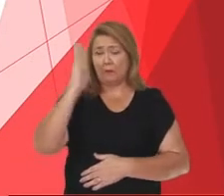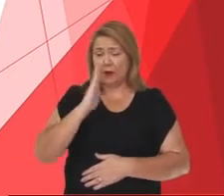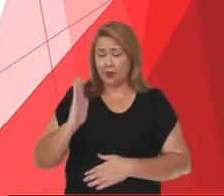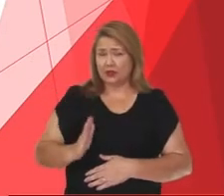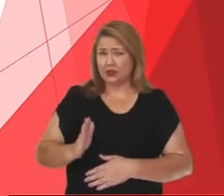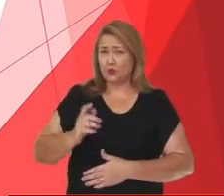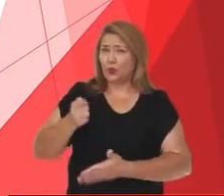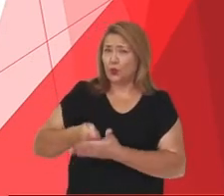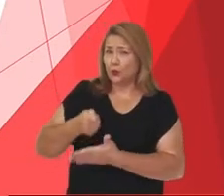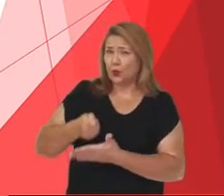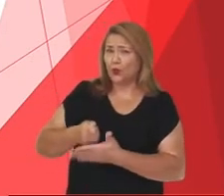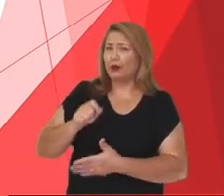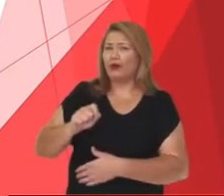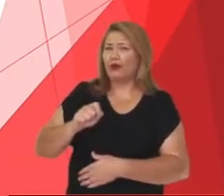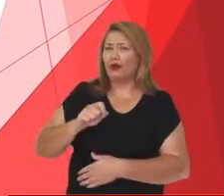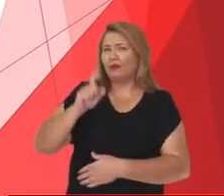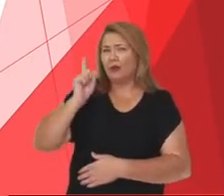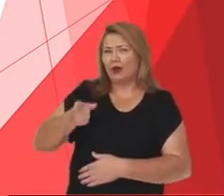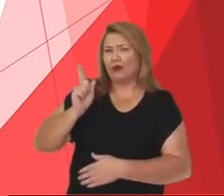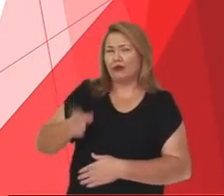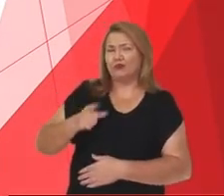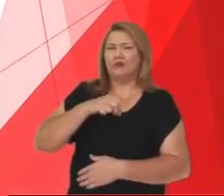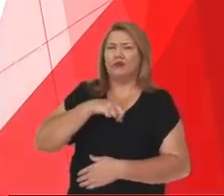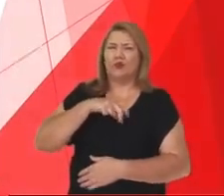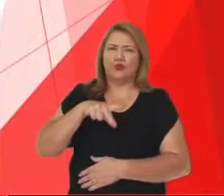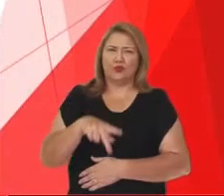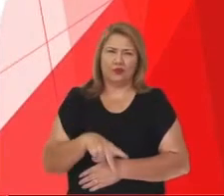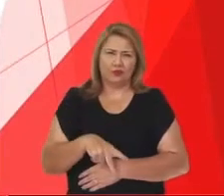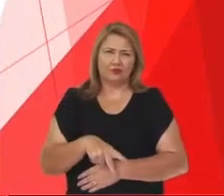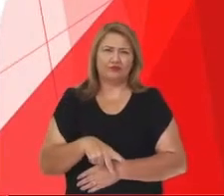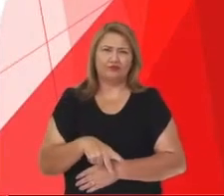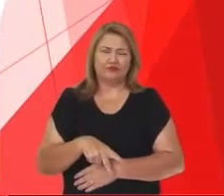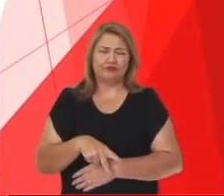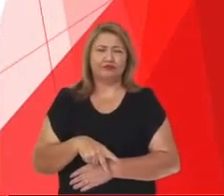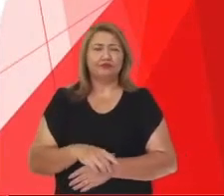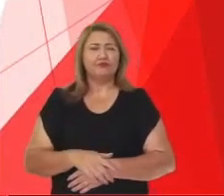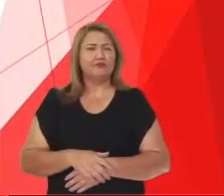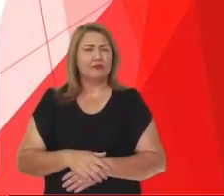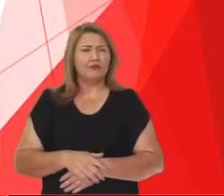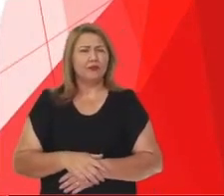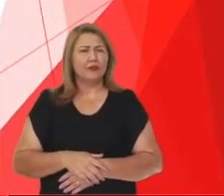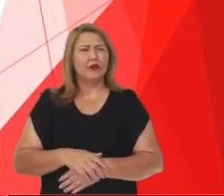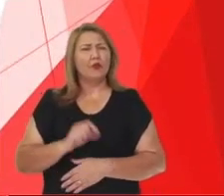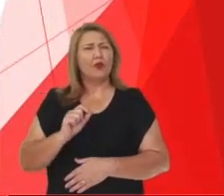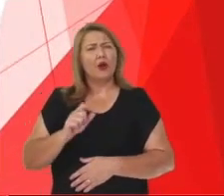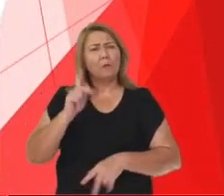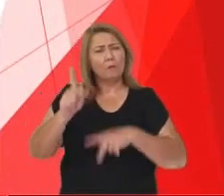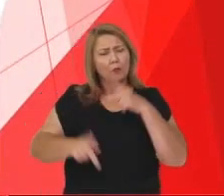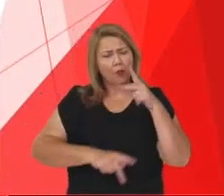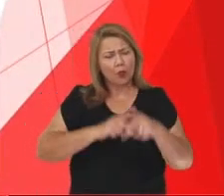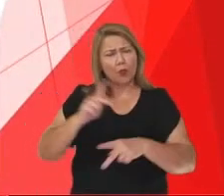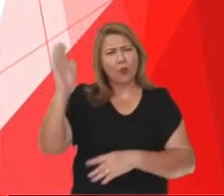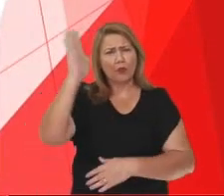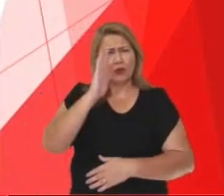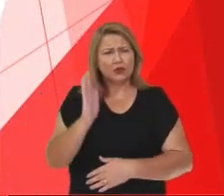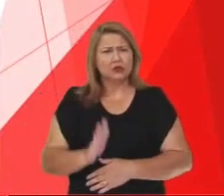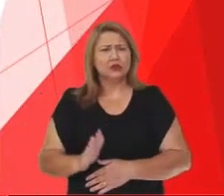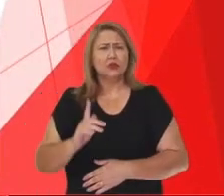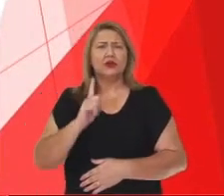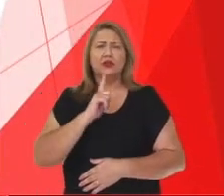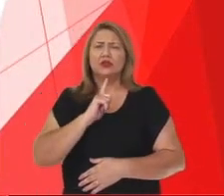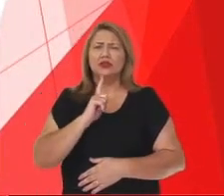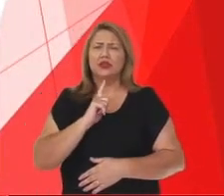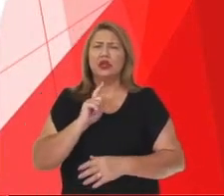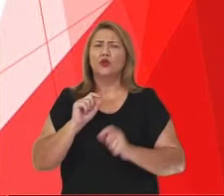Brasil, pelos portugueses. Olha só, acredita-se que a população brasileira ela é formada